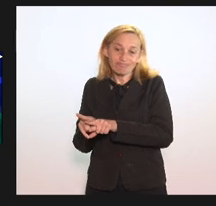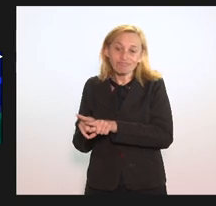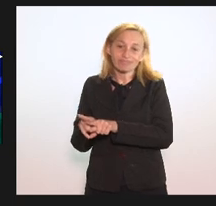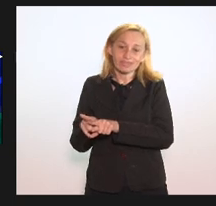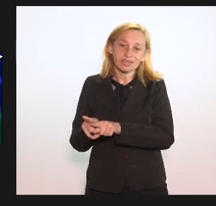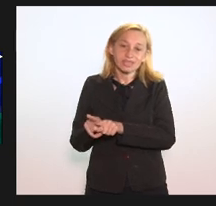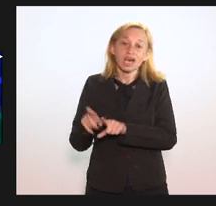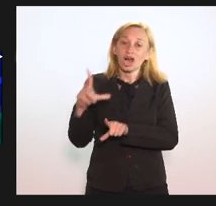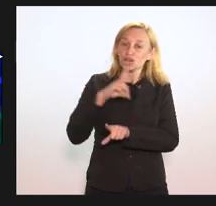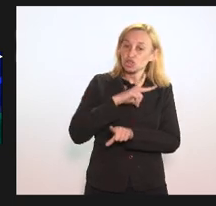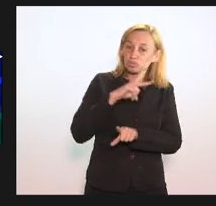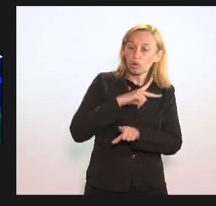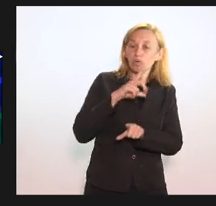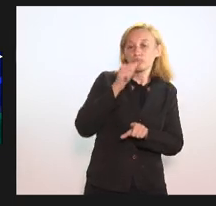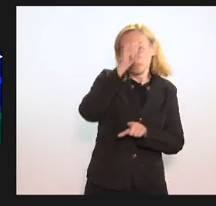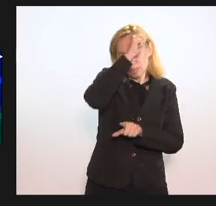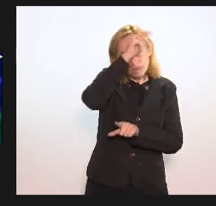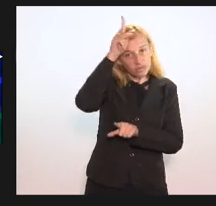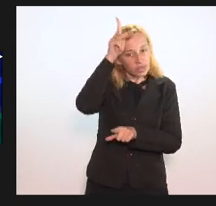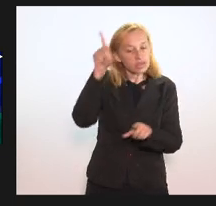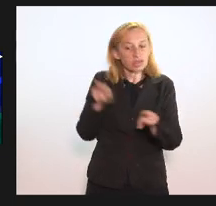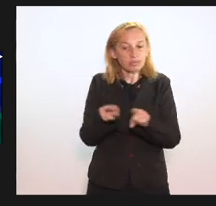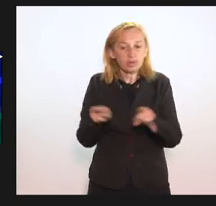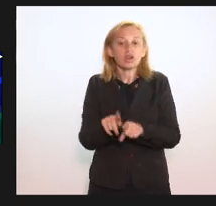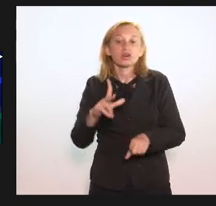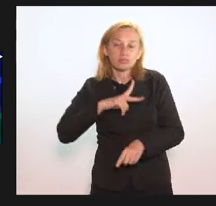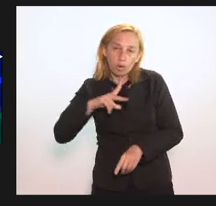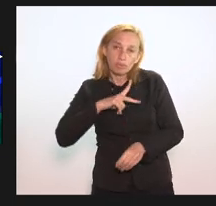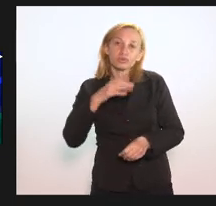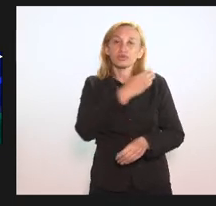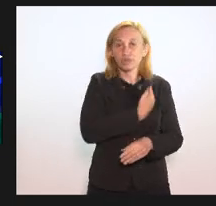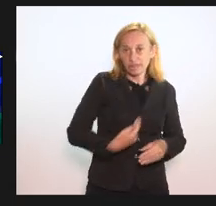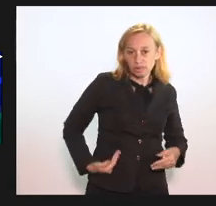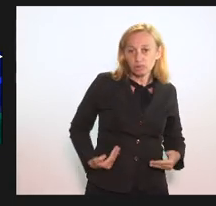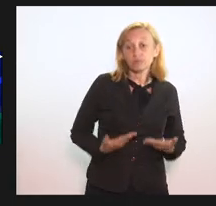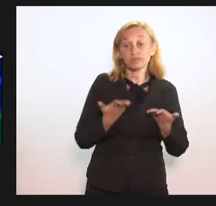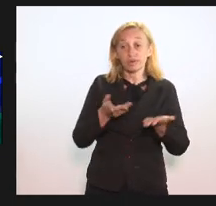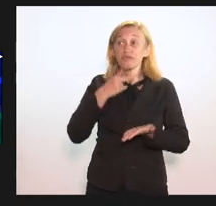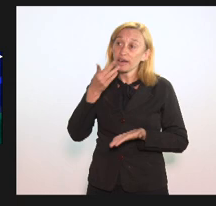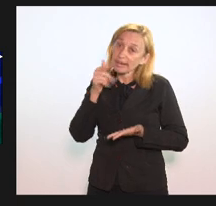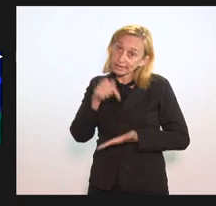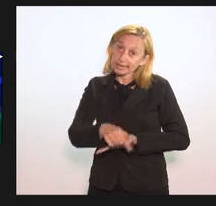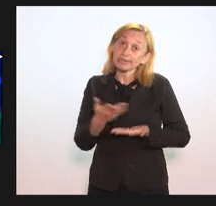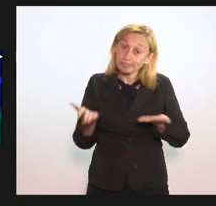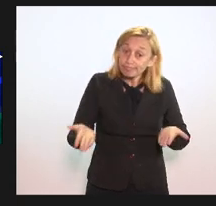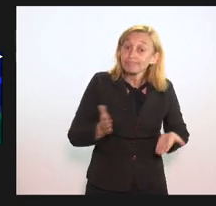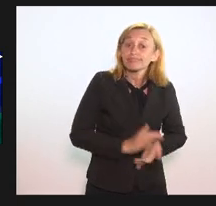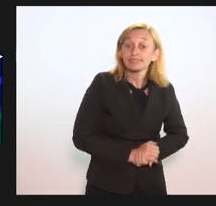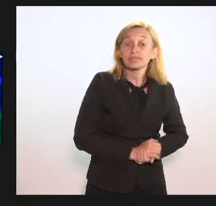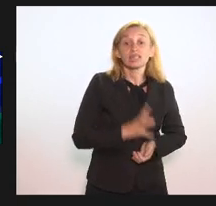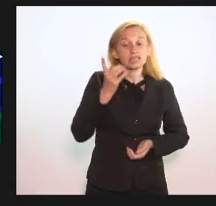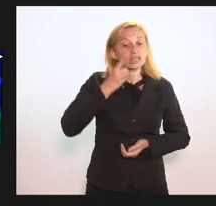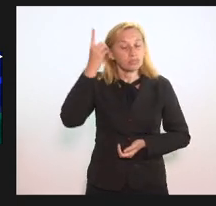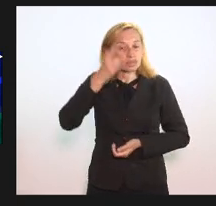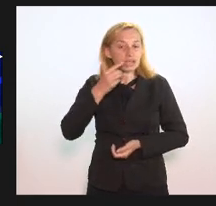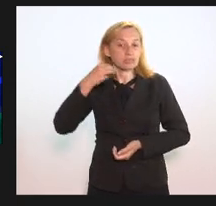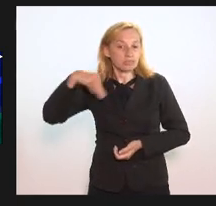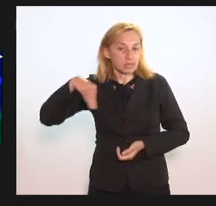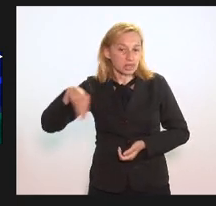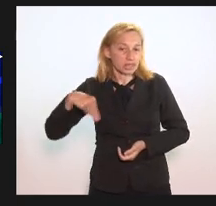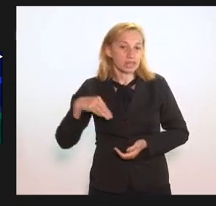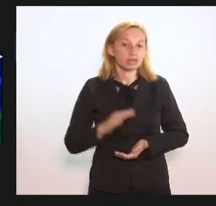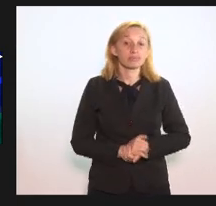aos próprios prefeitos e aos próprios governadores como foi falado aqui pelo Deputado mim